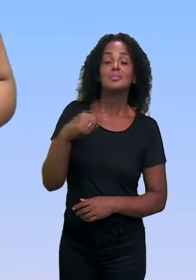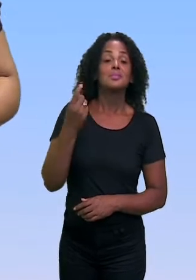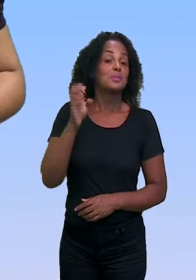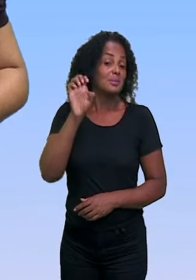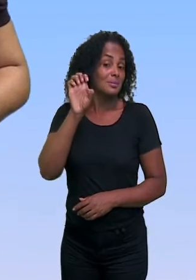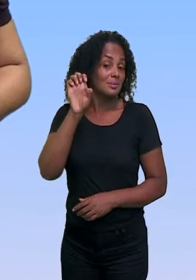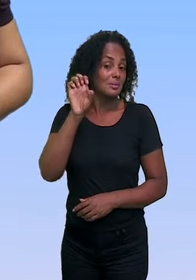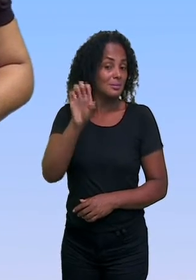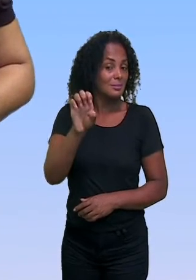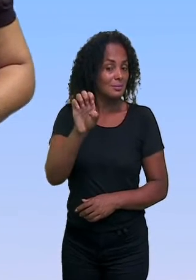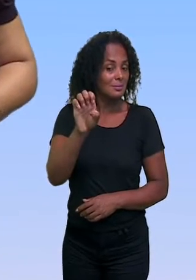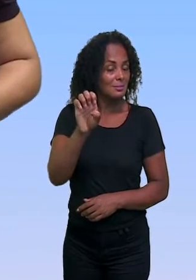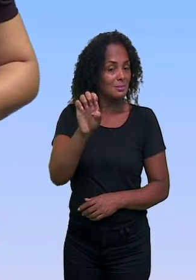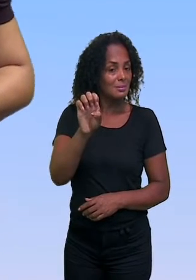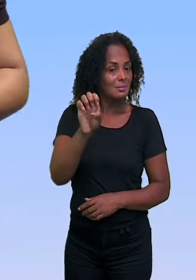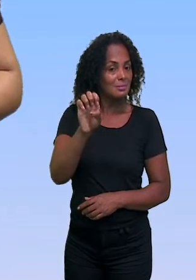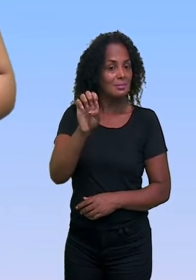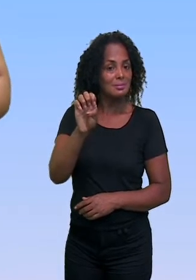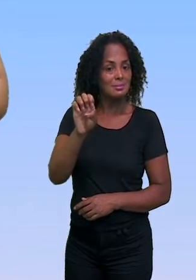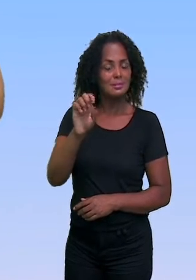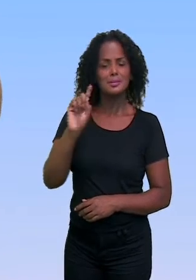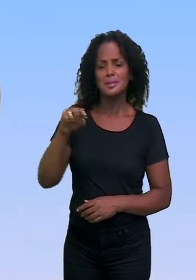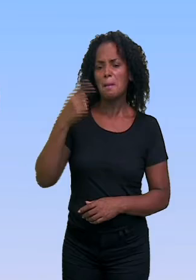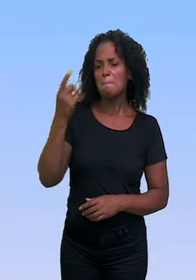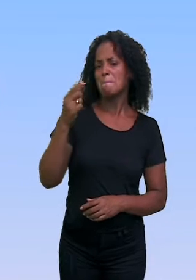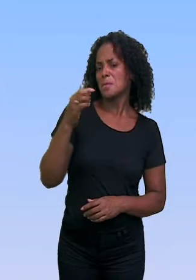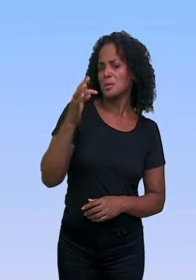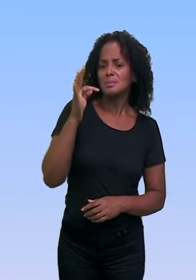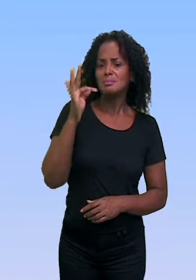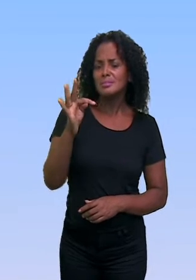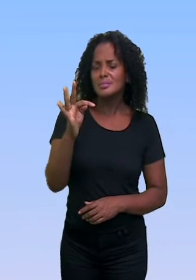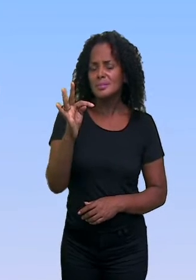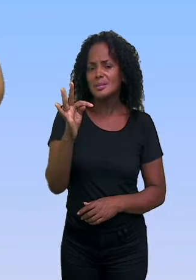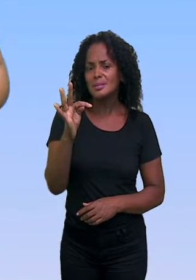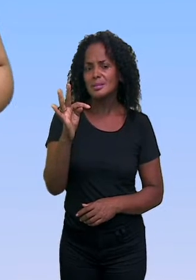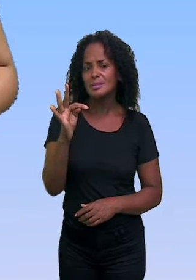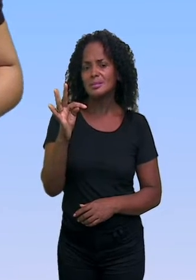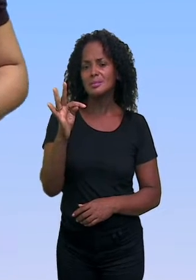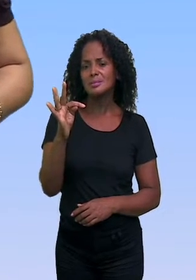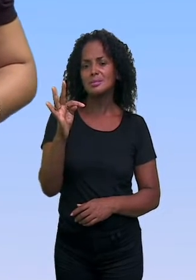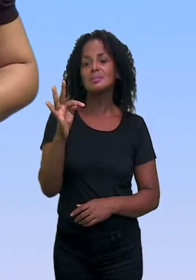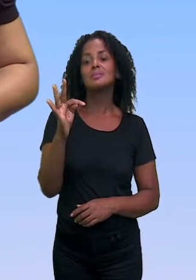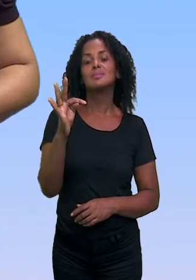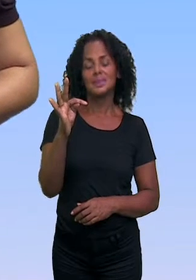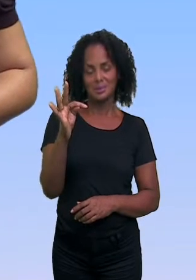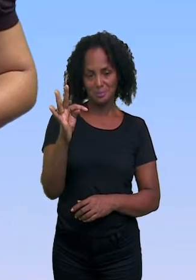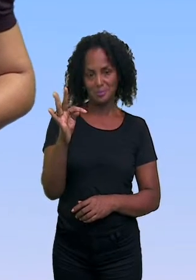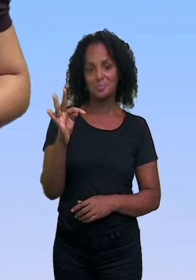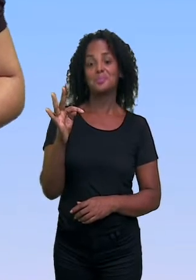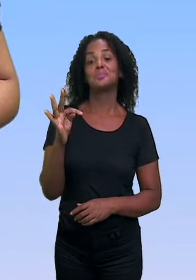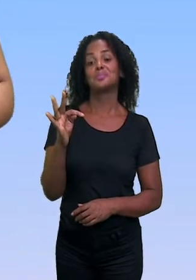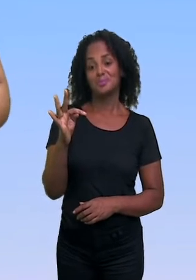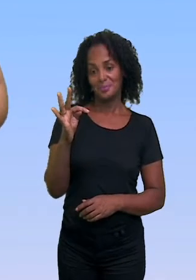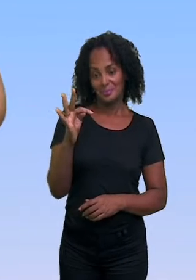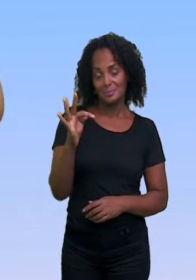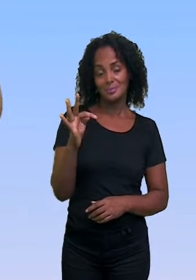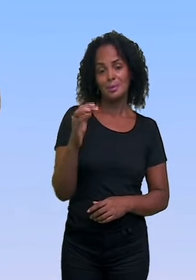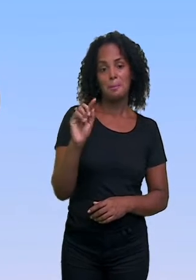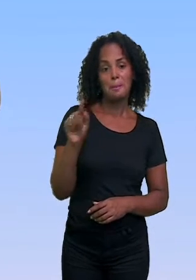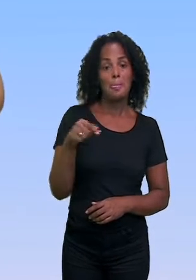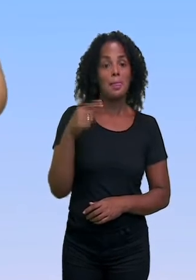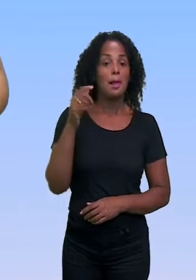e a letra É isso aí e depois o é a letra T que é o